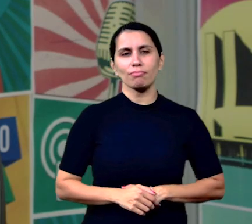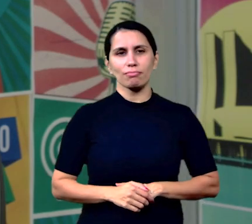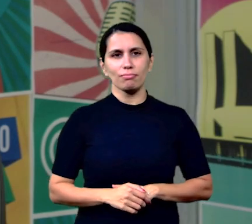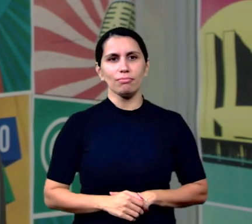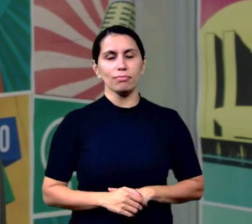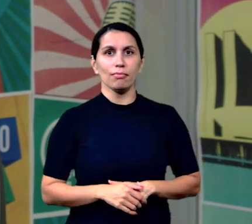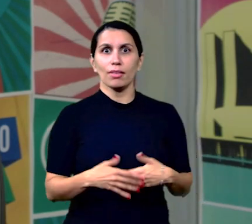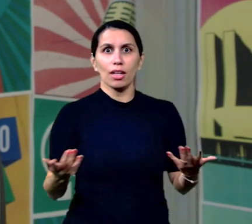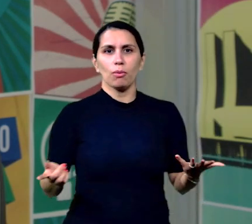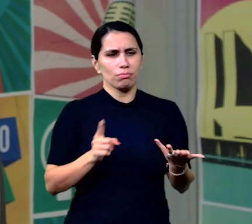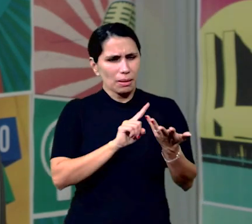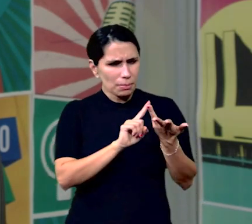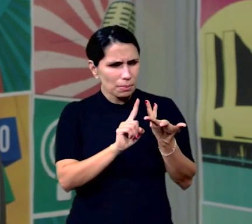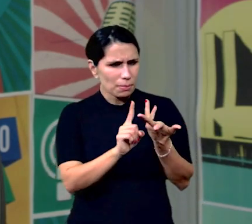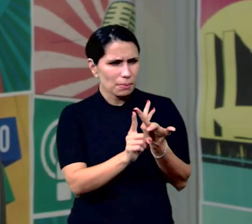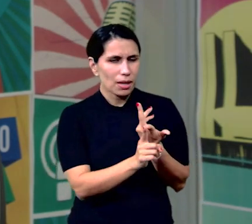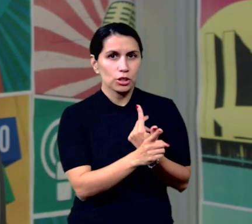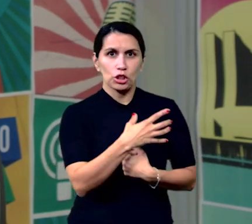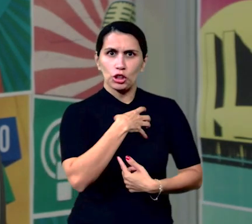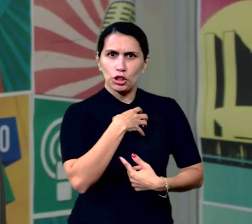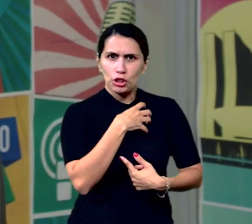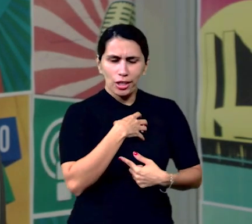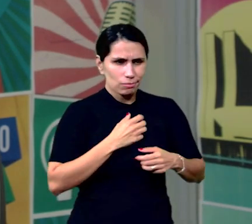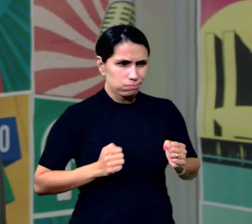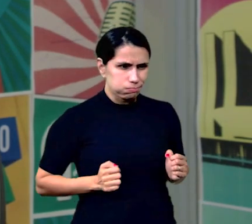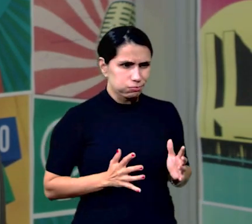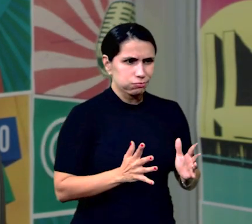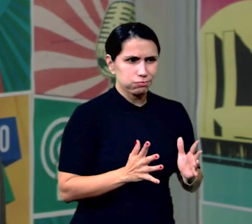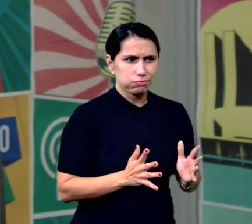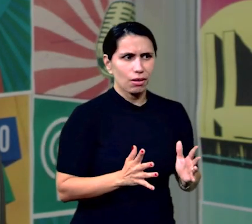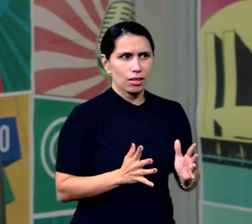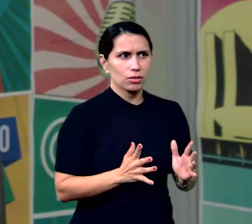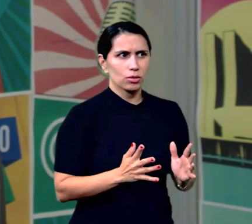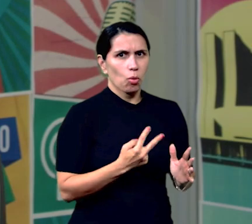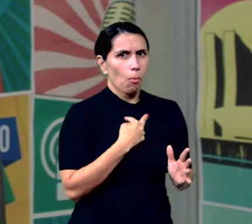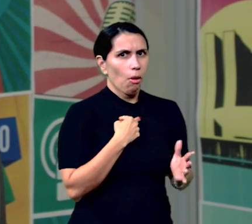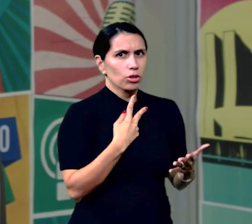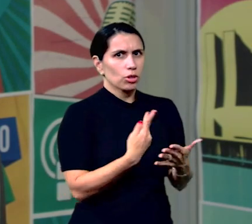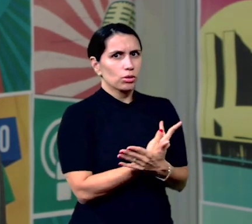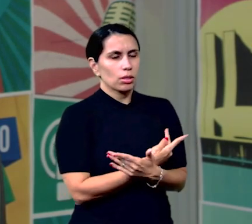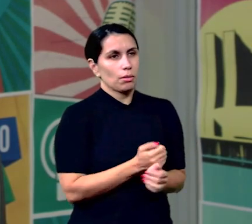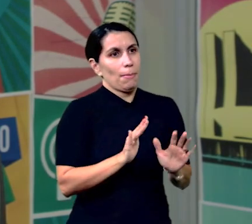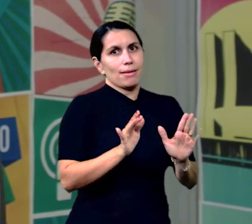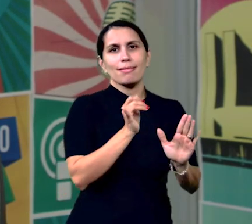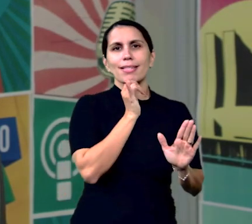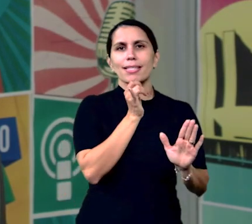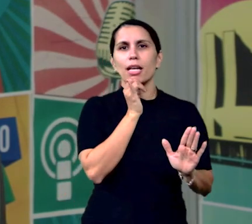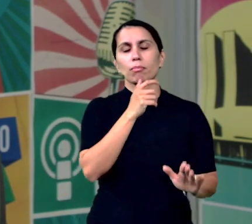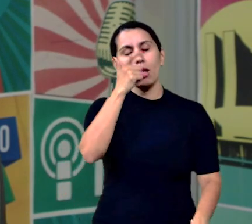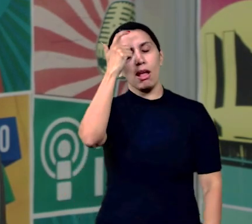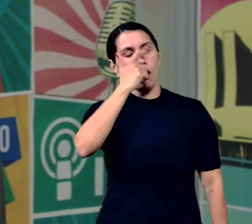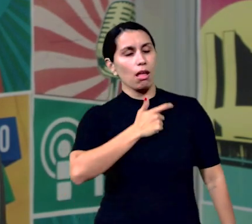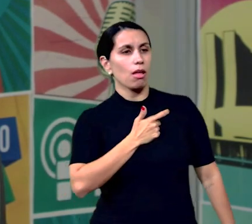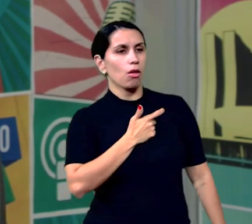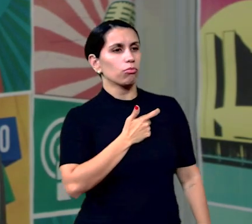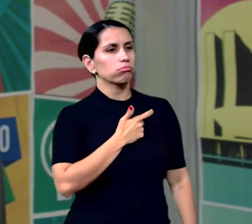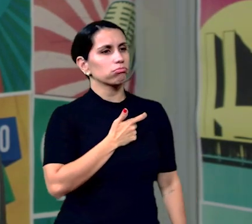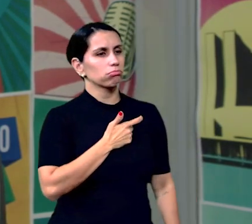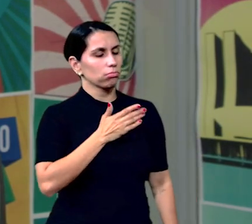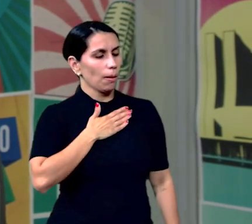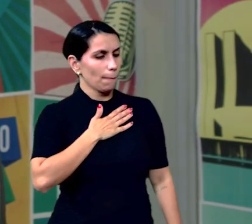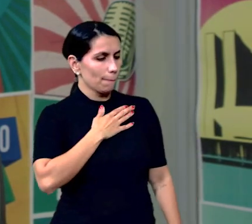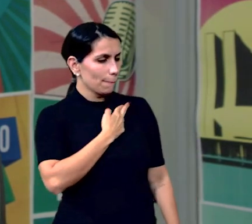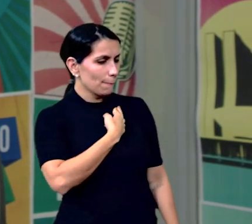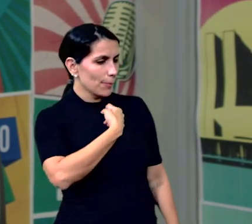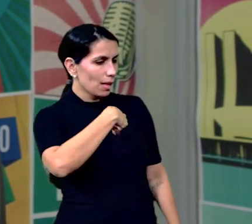de, ações aconteçam. Isso não quer dizer que as pessoas não possam se organizar. Por exemplo, eu sou de determinada religião, a gente quer se encontrar